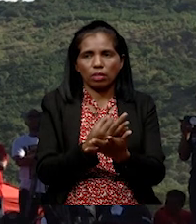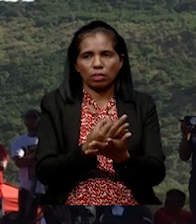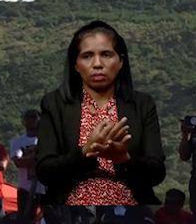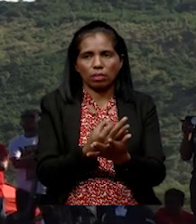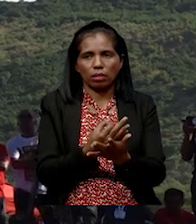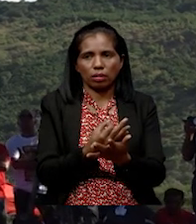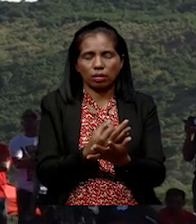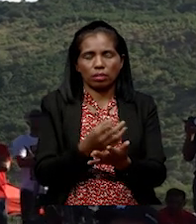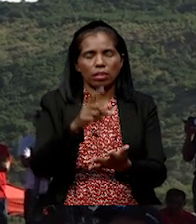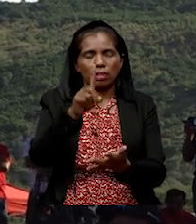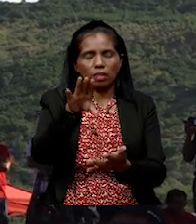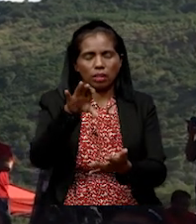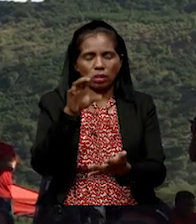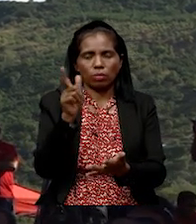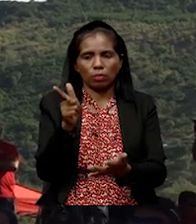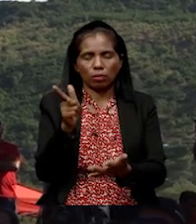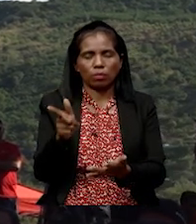121 juta dólar América mais Timor.